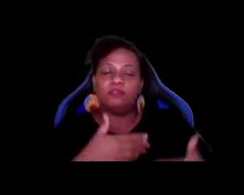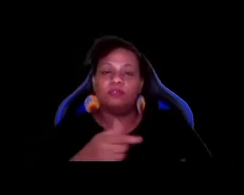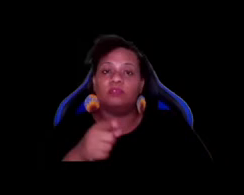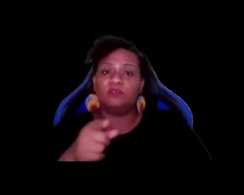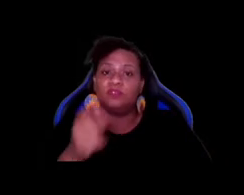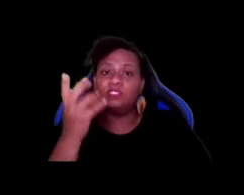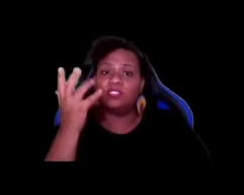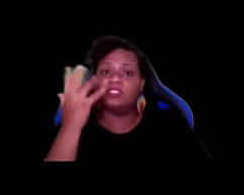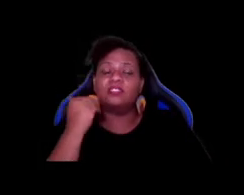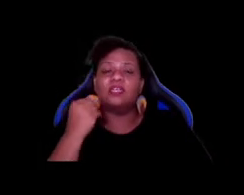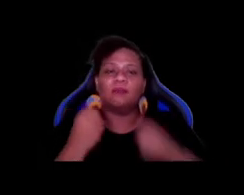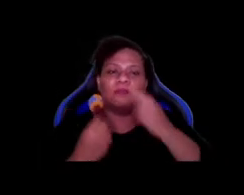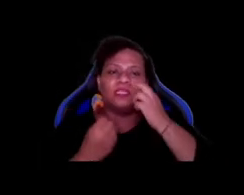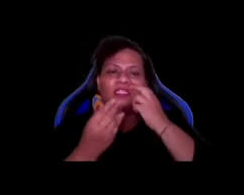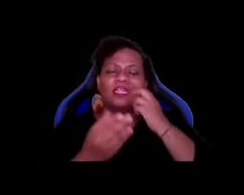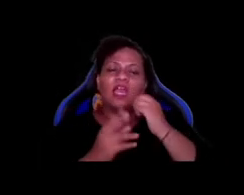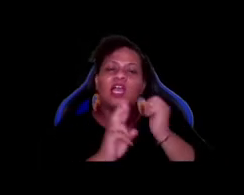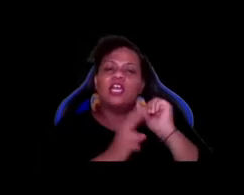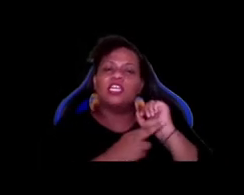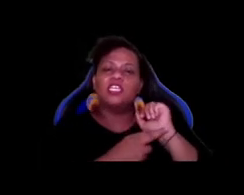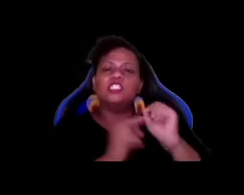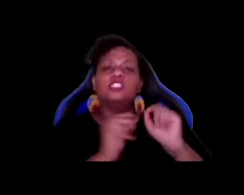trazer um ritmo que